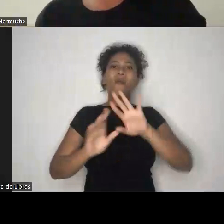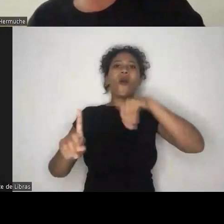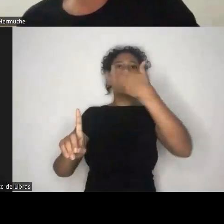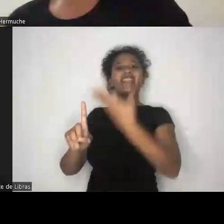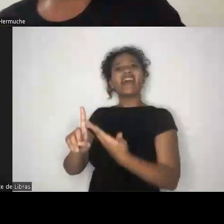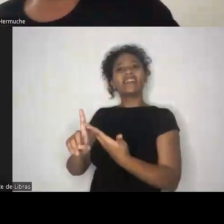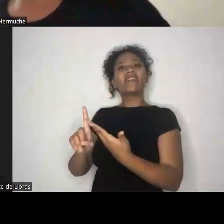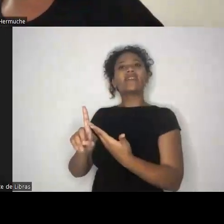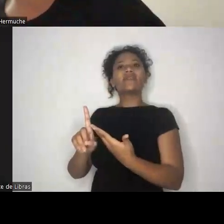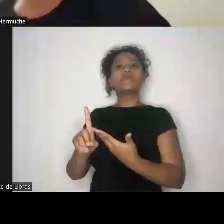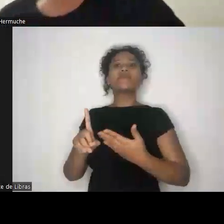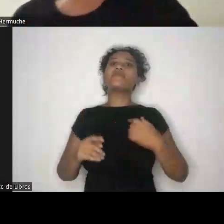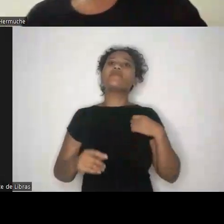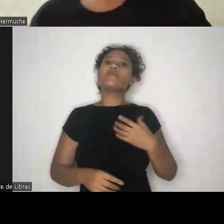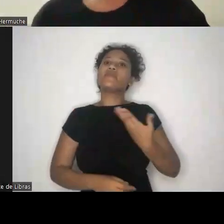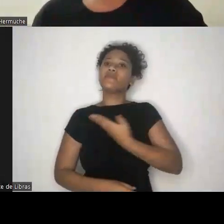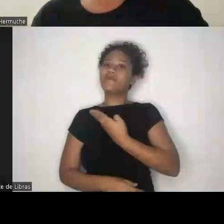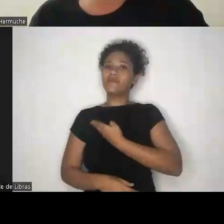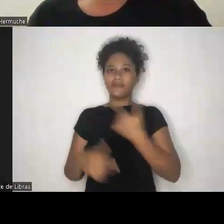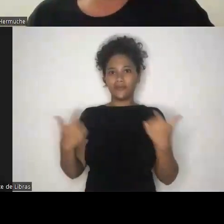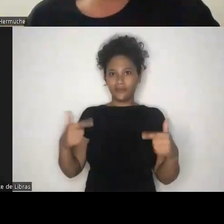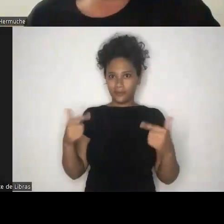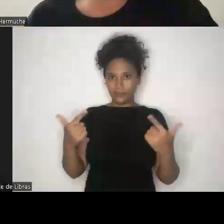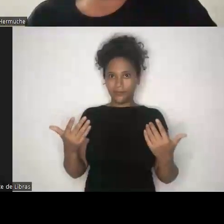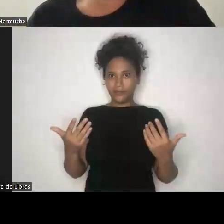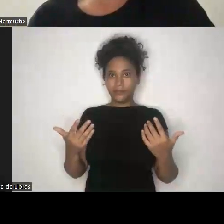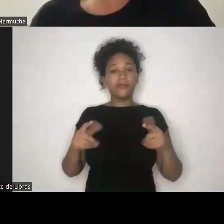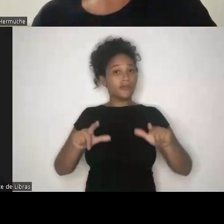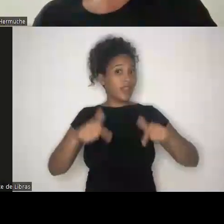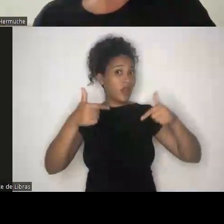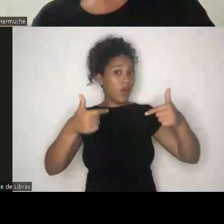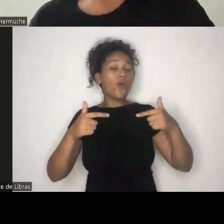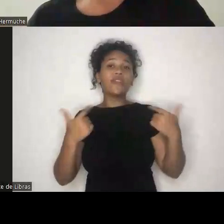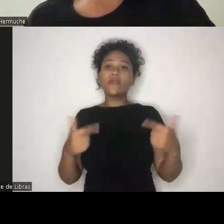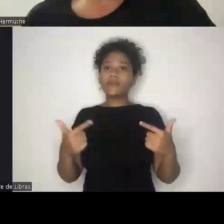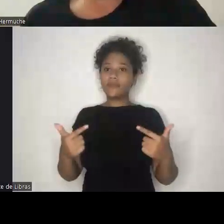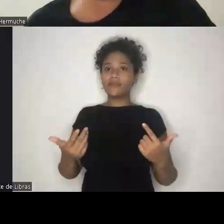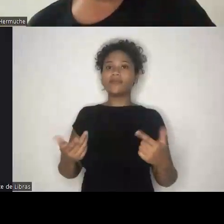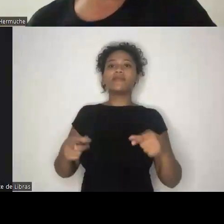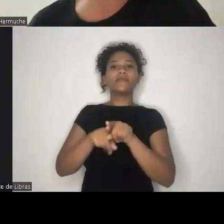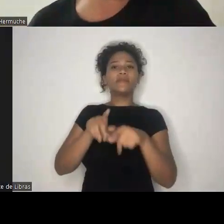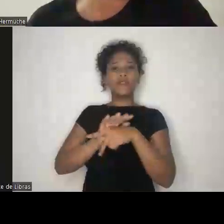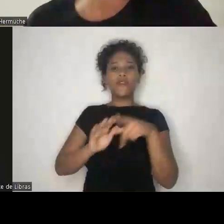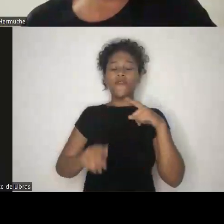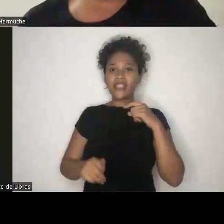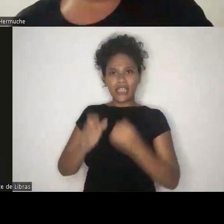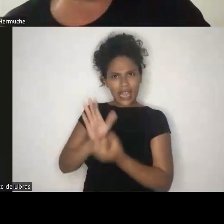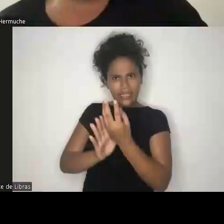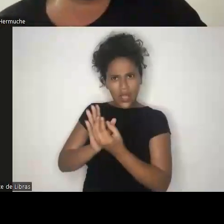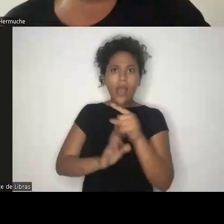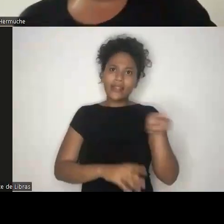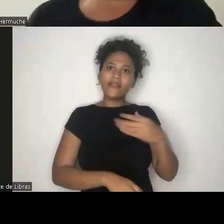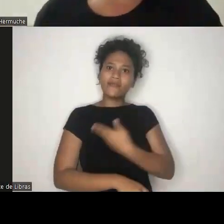os meus colegas de trabalho que executam o trabalho que que eu faço essa criação e eles também são